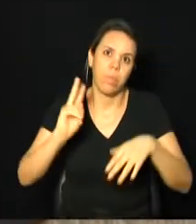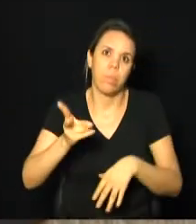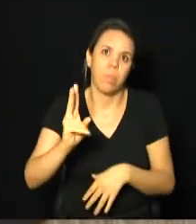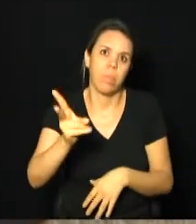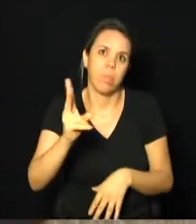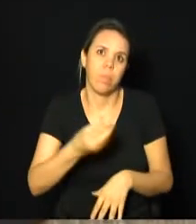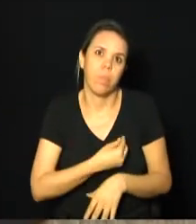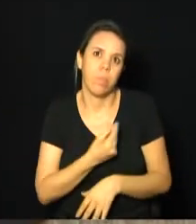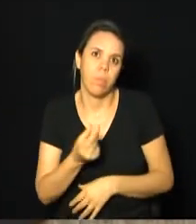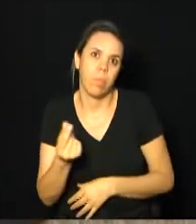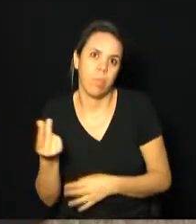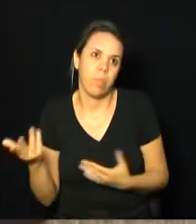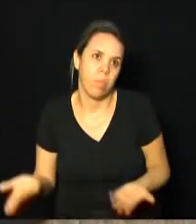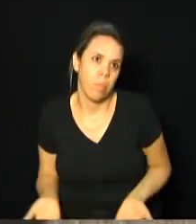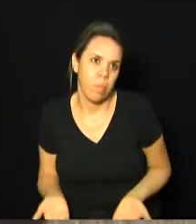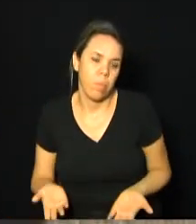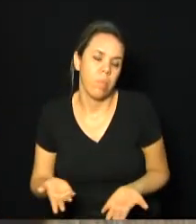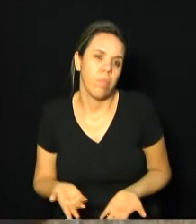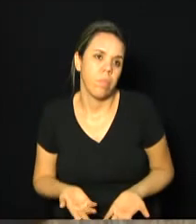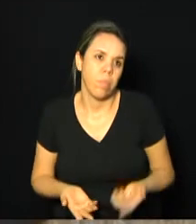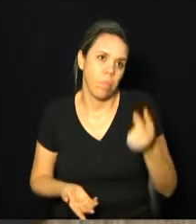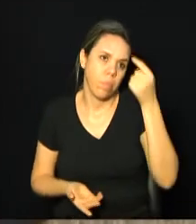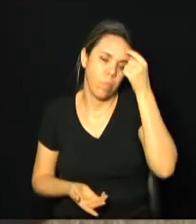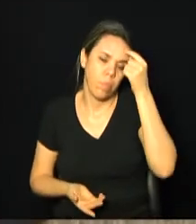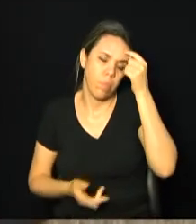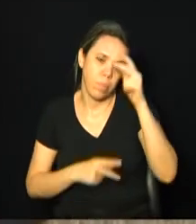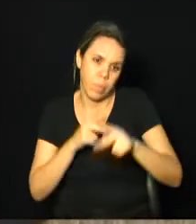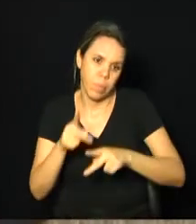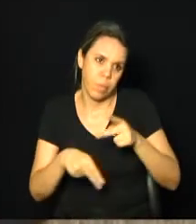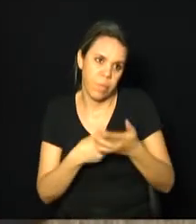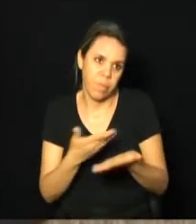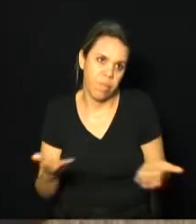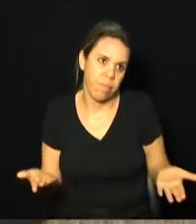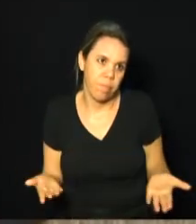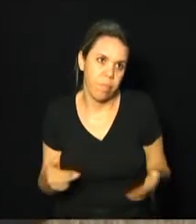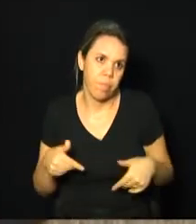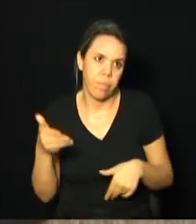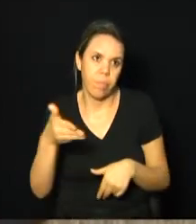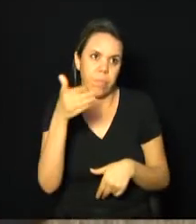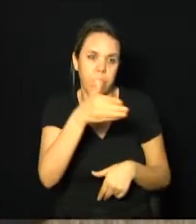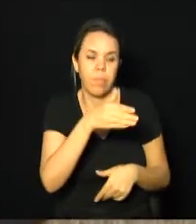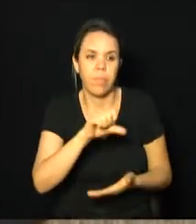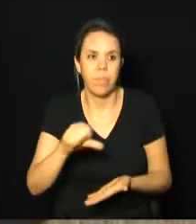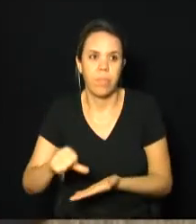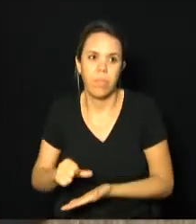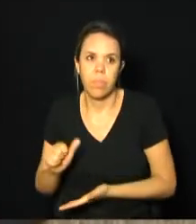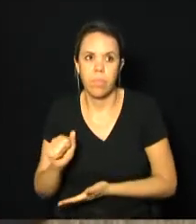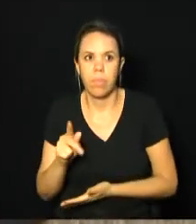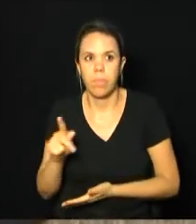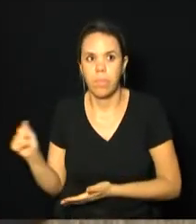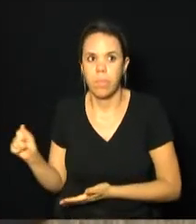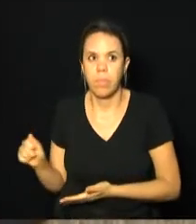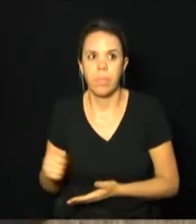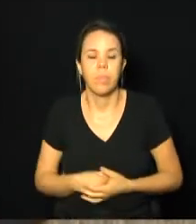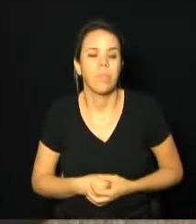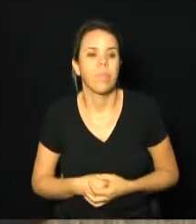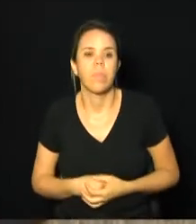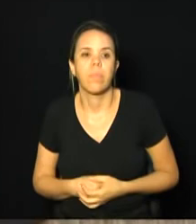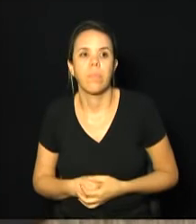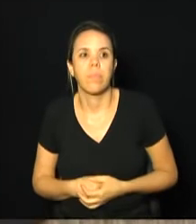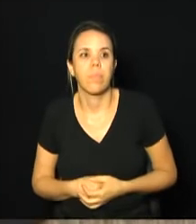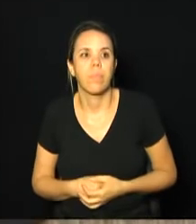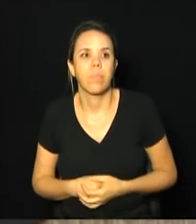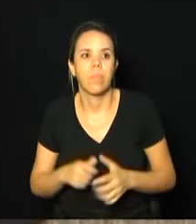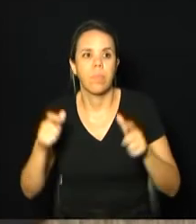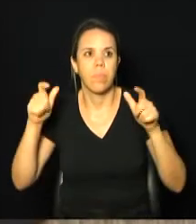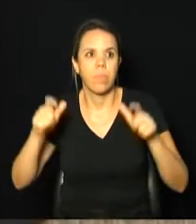pela vida toda. E também a conscientização das pessoas que andam por essas regiões, né, de APA, que é um